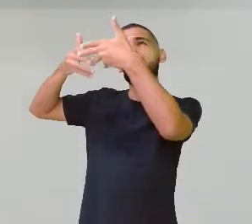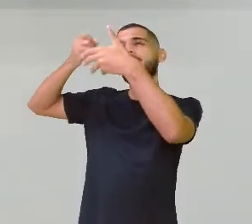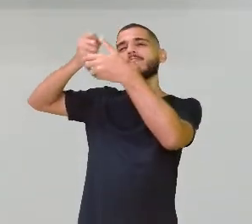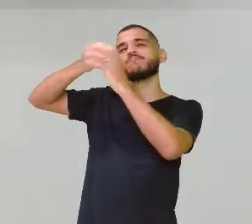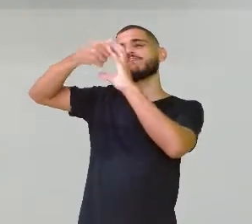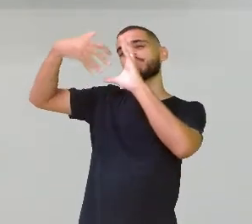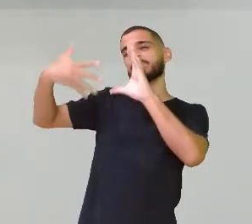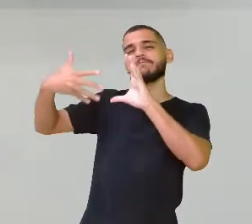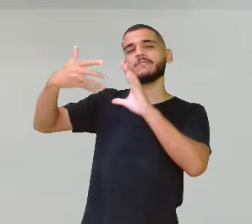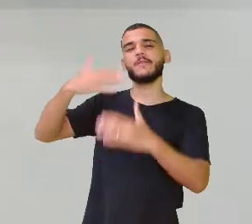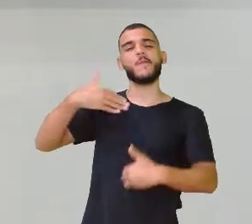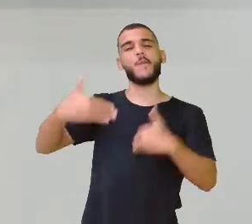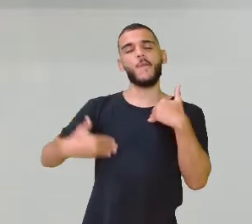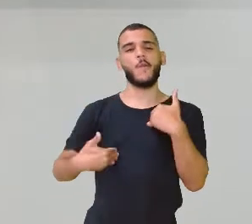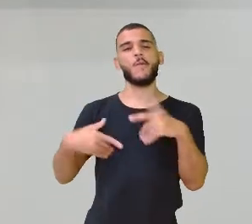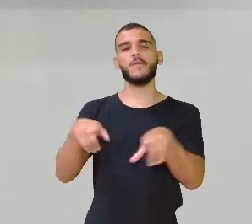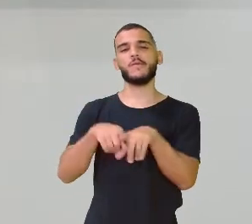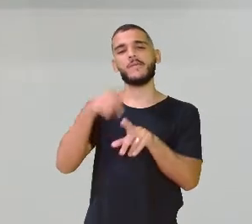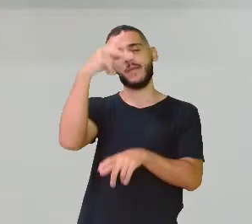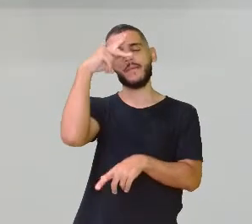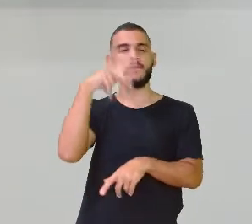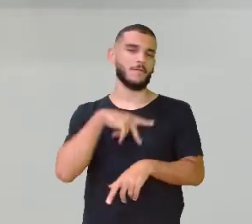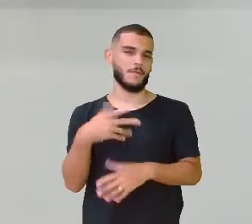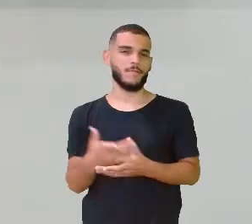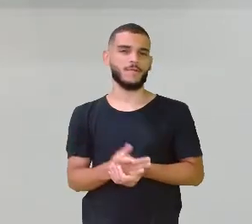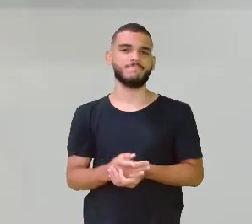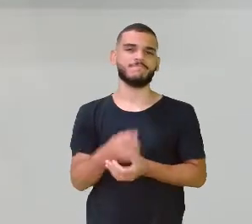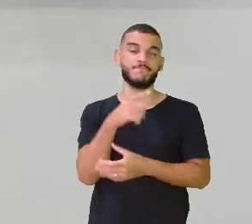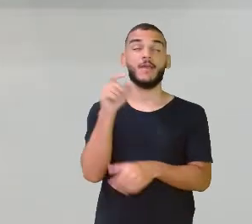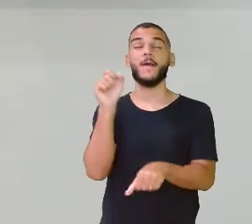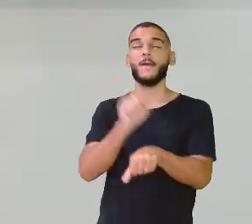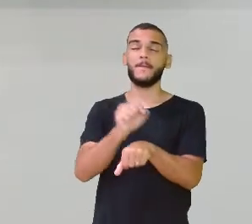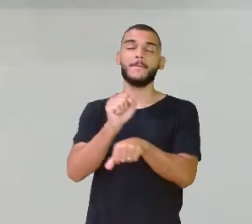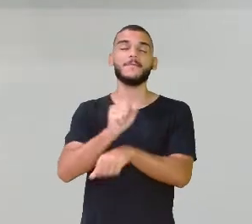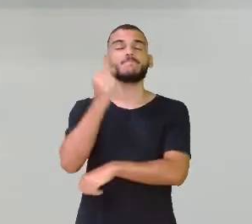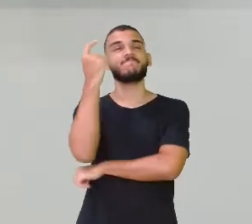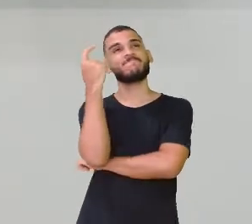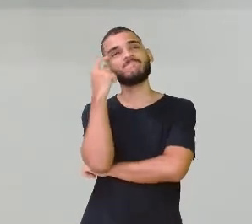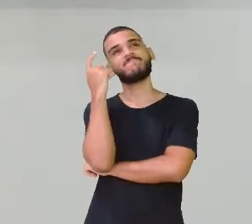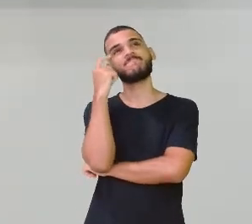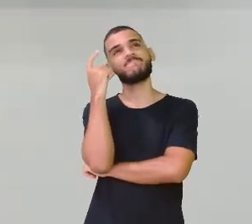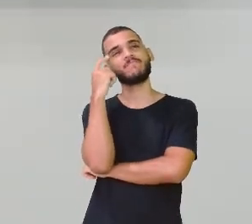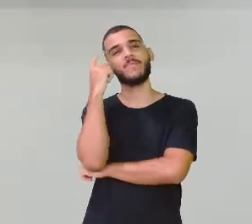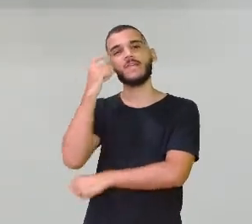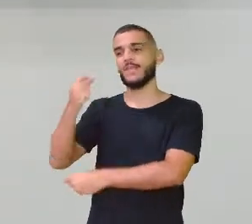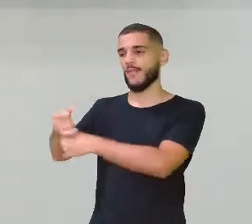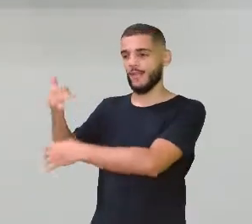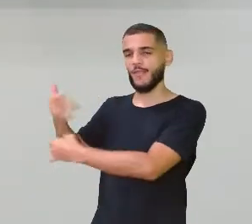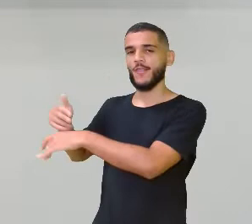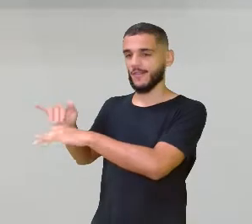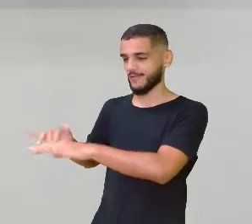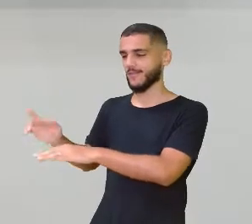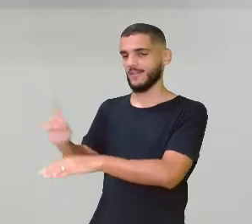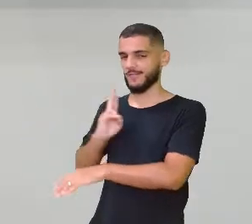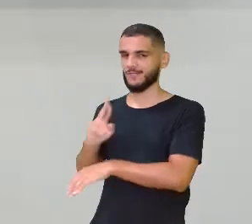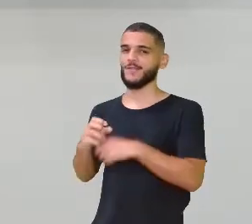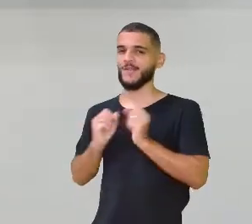características pessoais? Para aí para pensar e tenta colocar aí no chat para a gente ver se vocês conseguiram